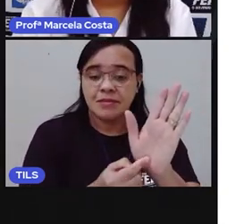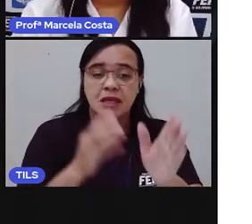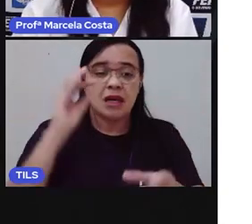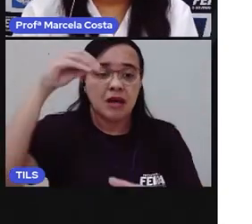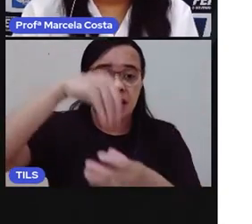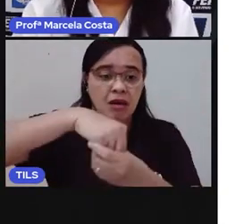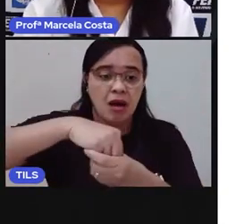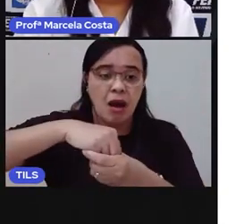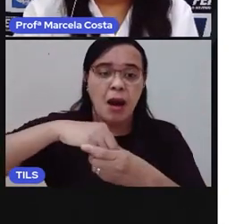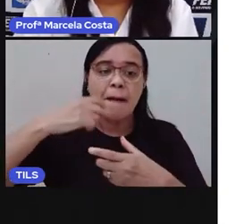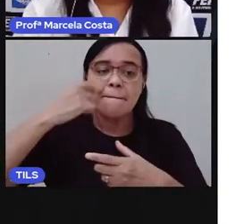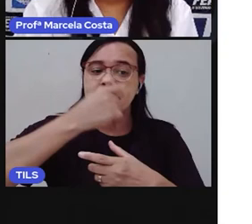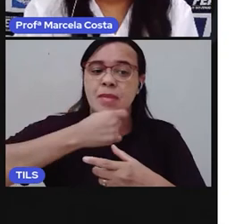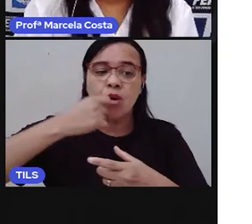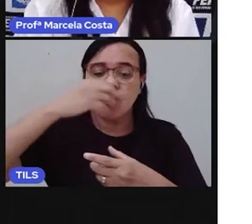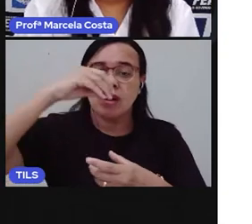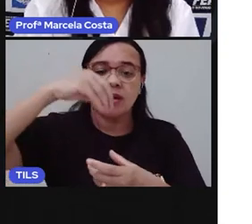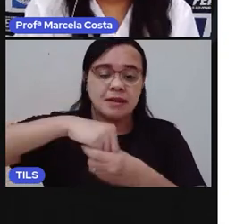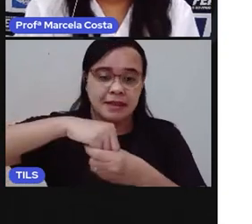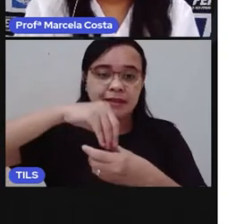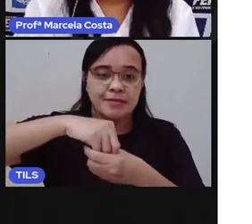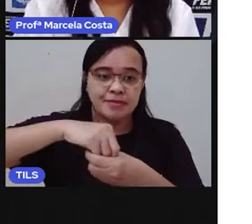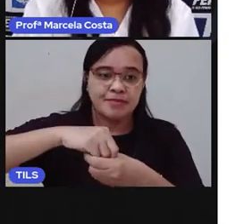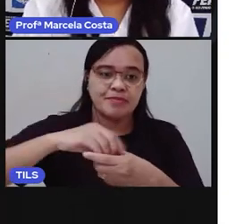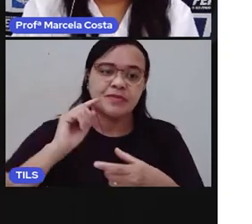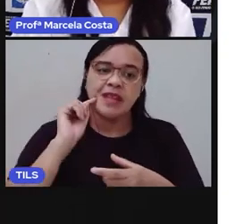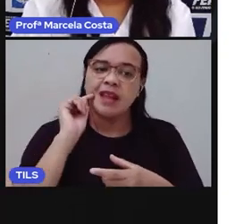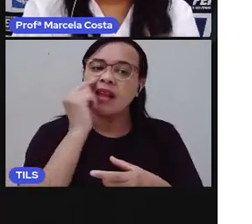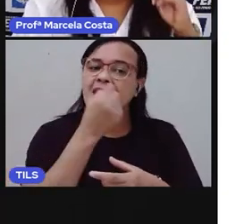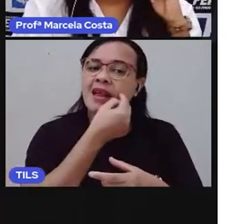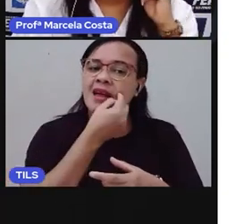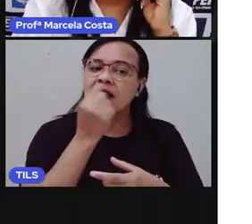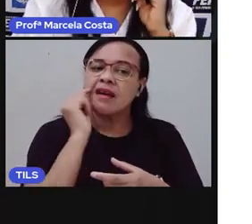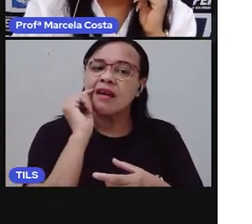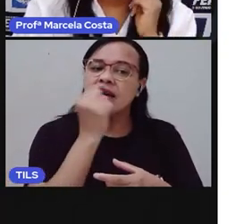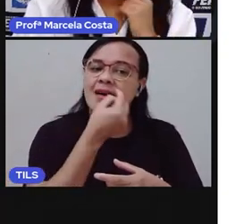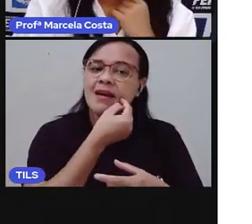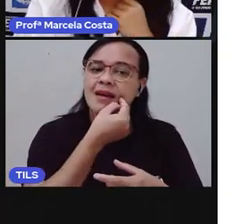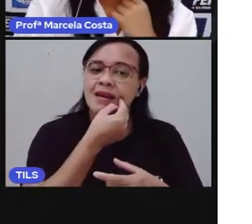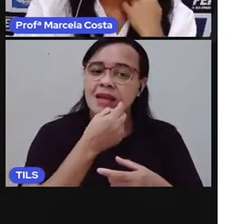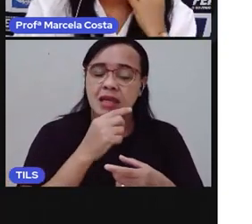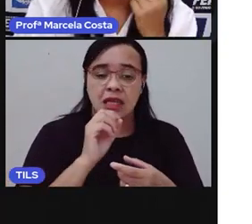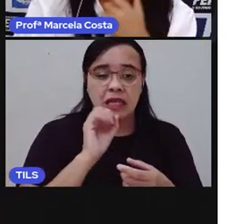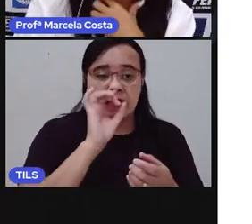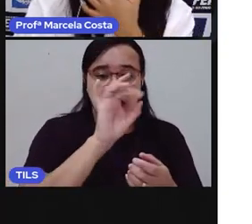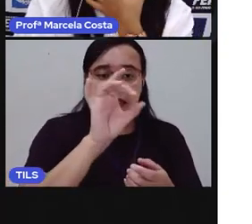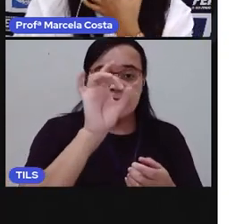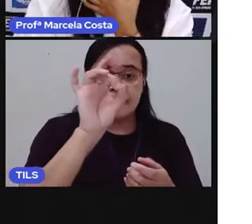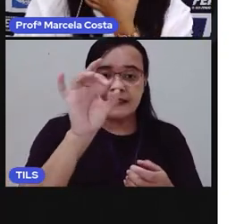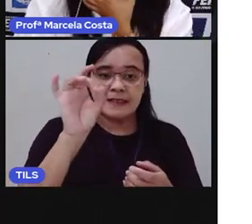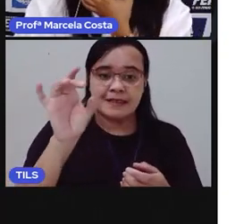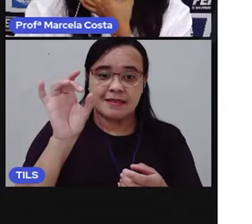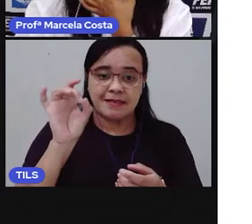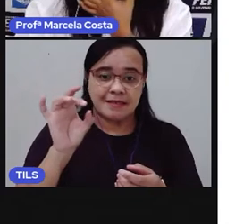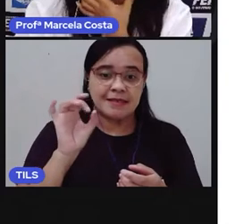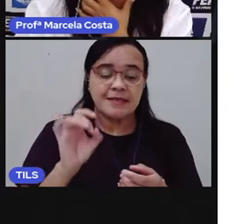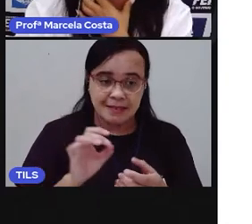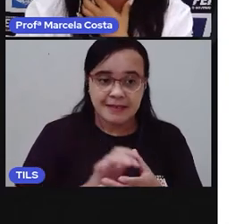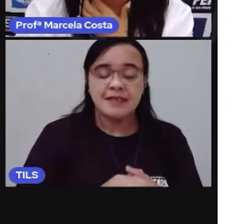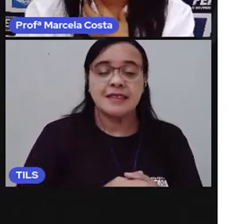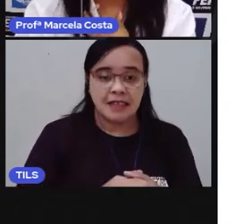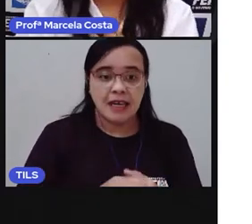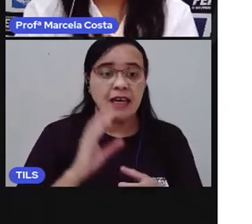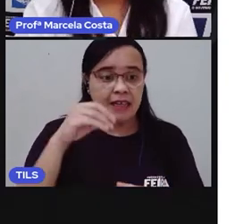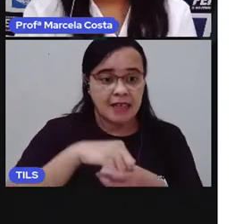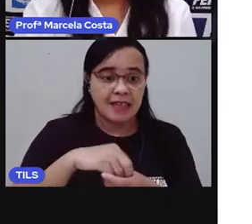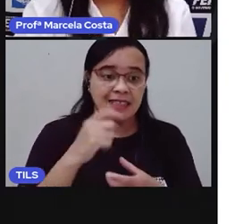Olha, essa parte aqui de cima, onde tem os dentes e o céu da boca, né? Que a gente chama de céu da